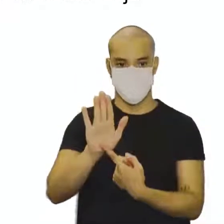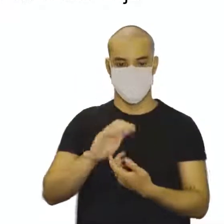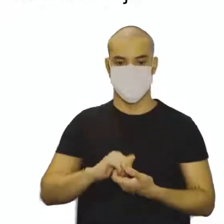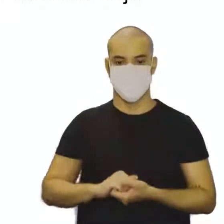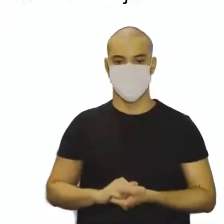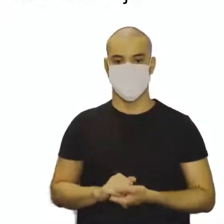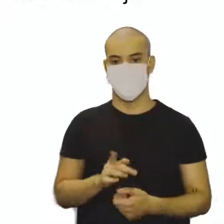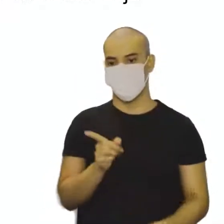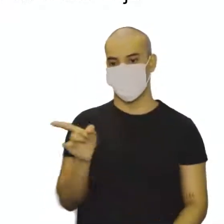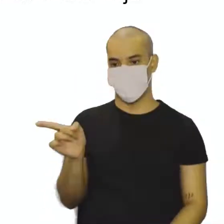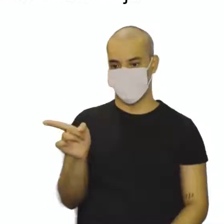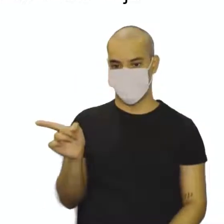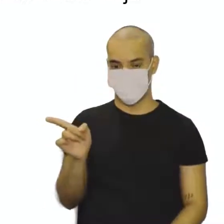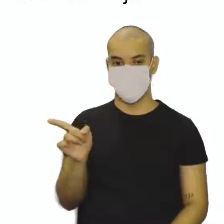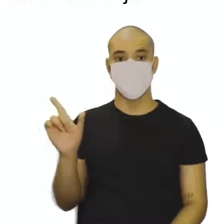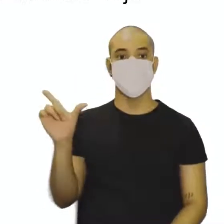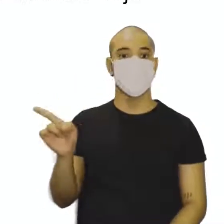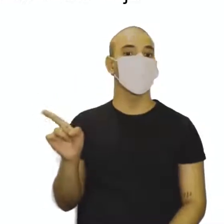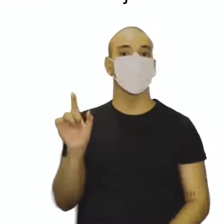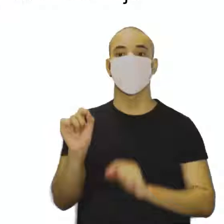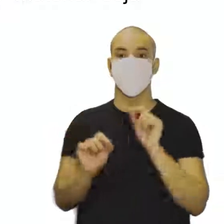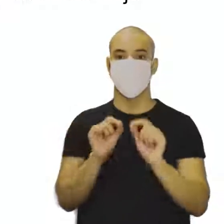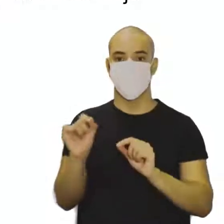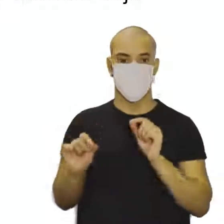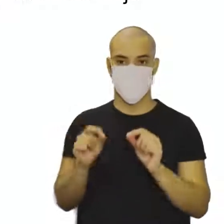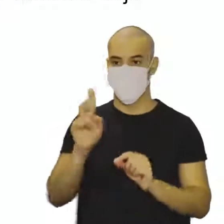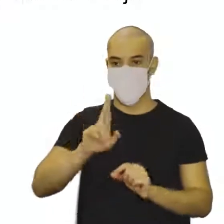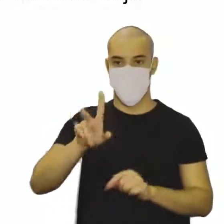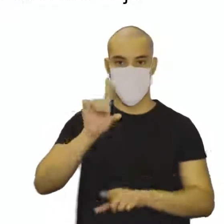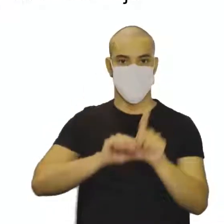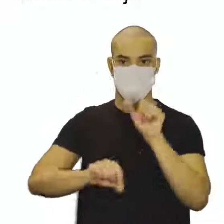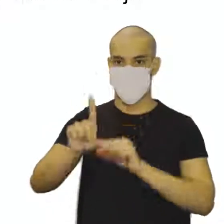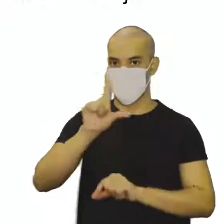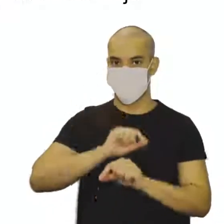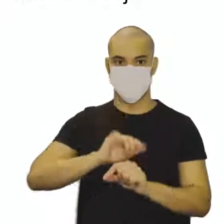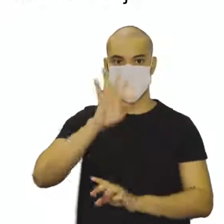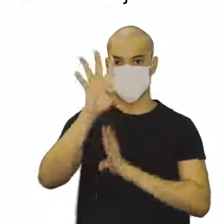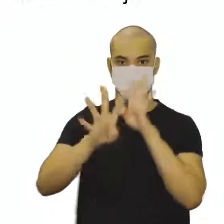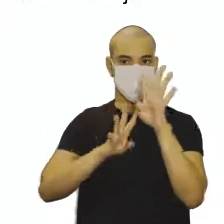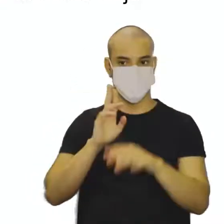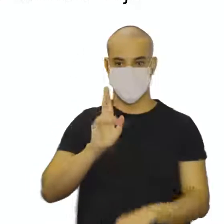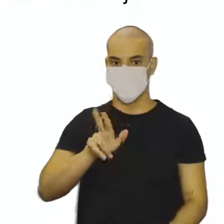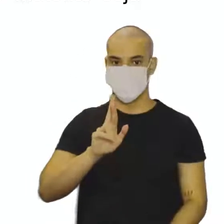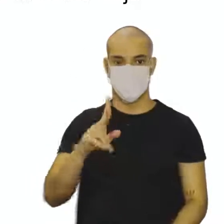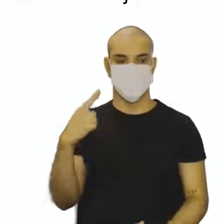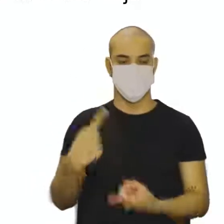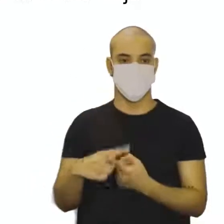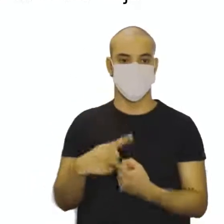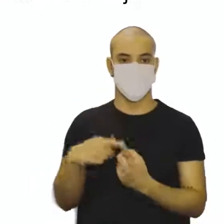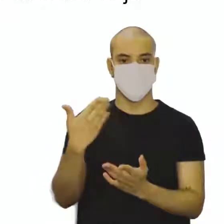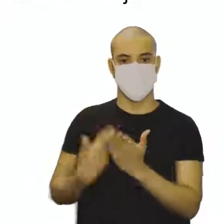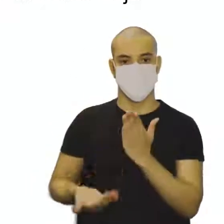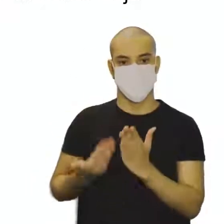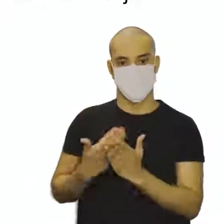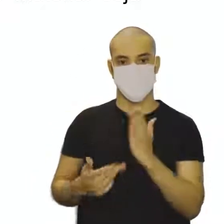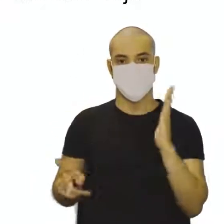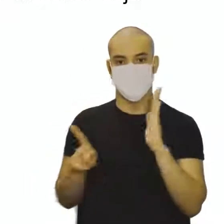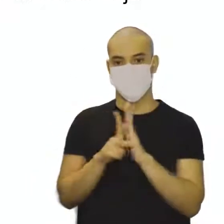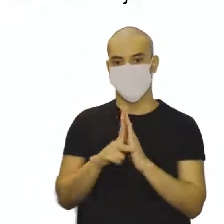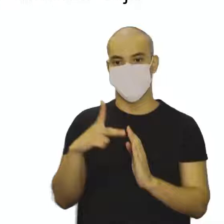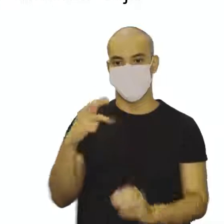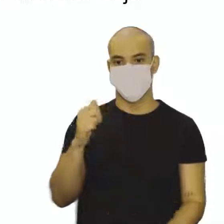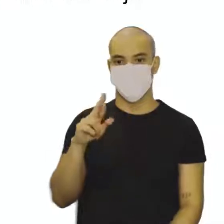figura. Estes compostos não são escolhidos à toa. O verniz previne perdas por corrente